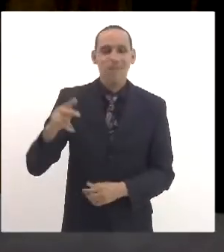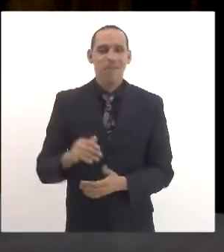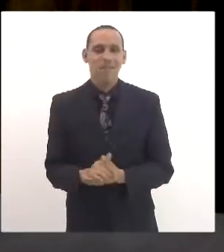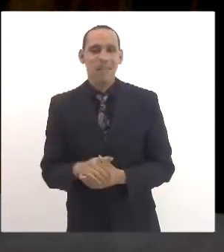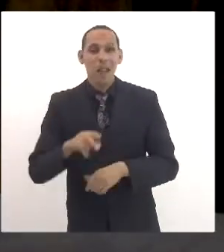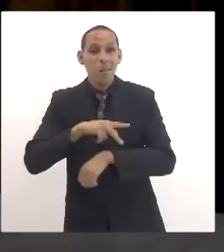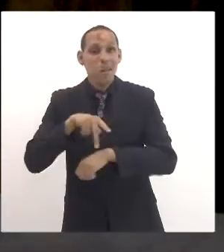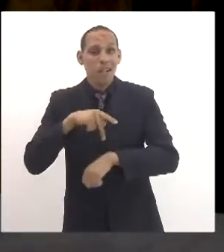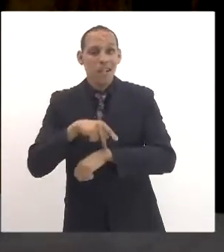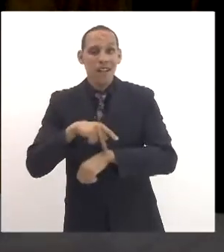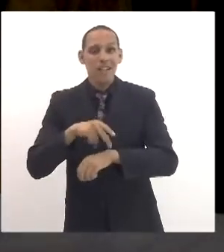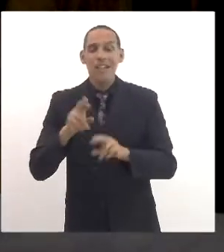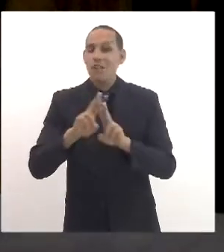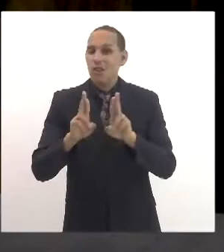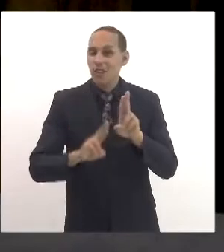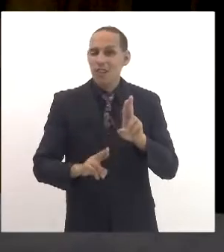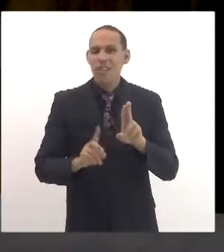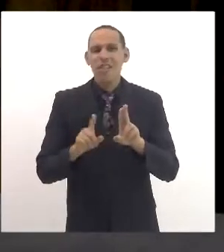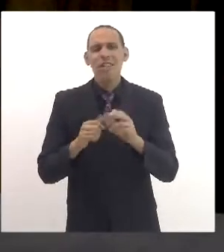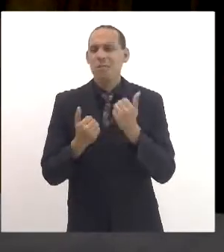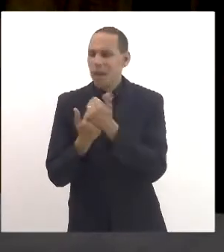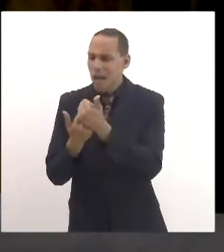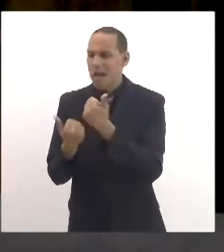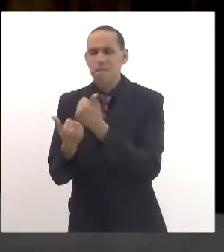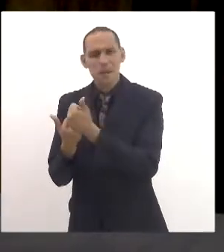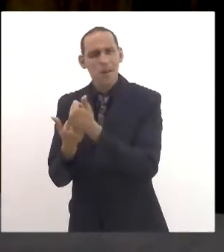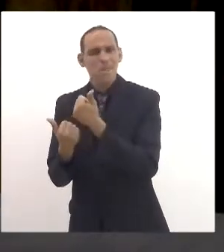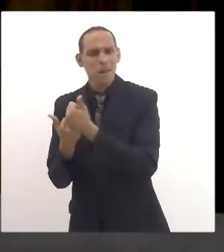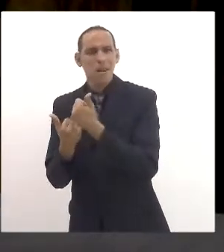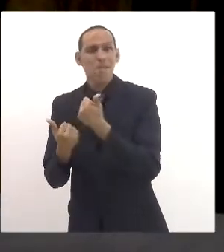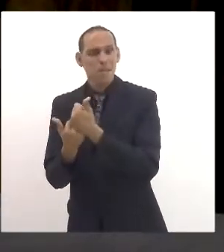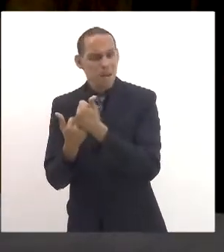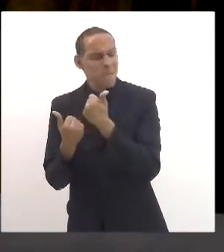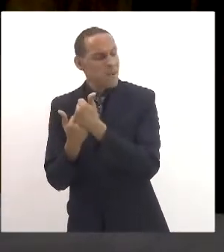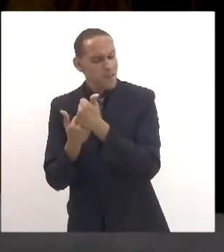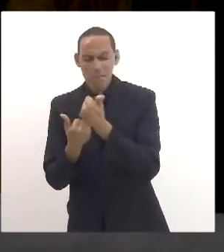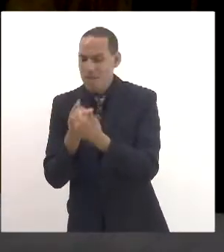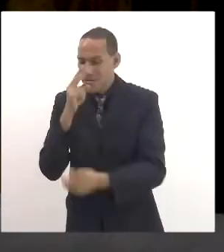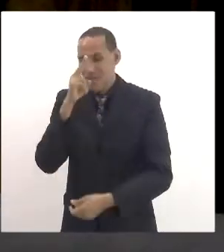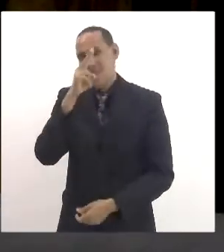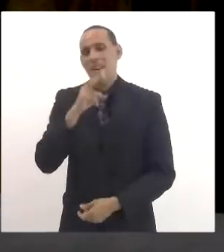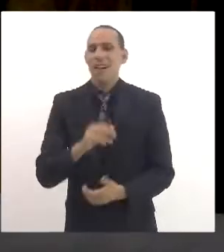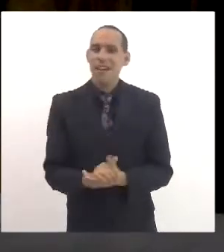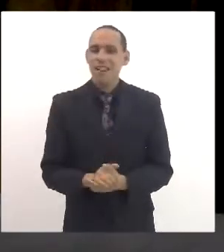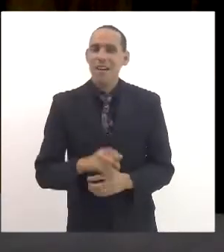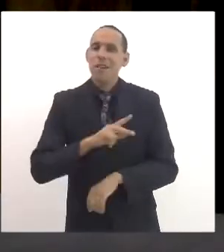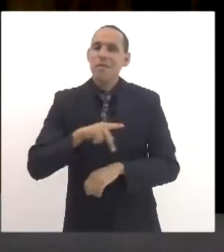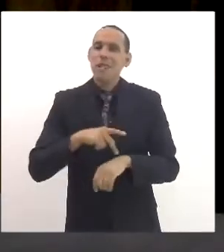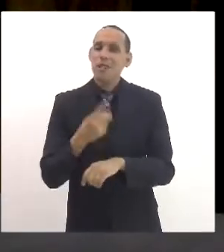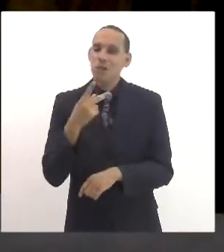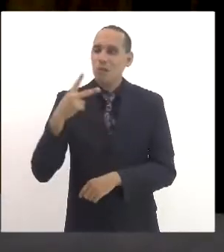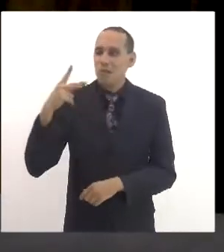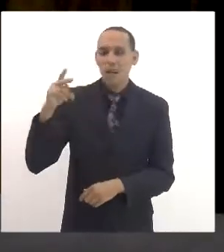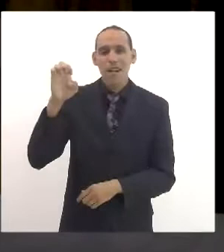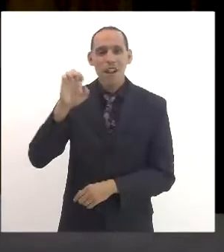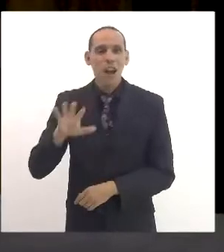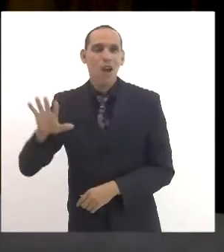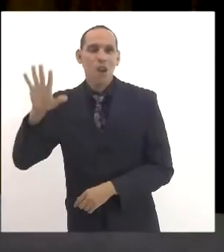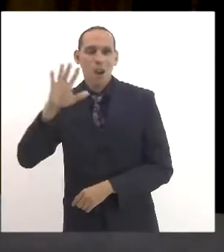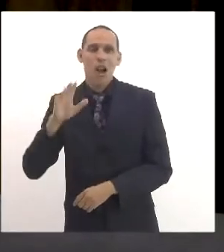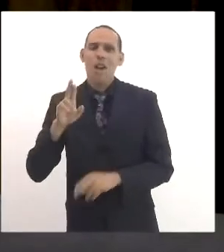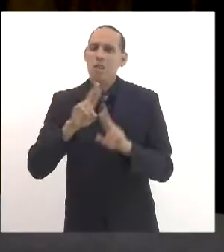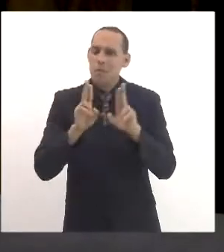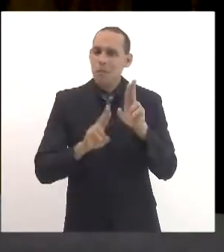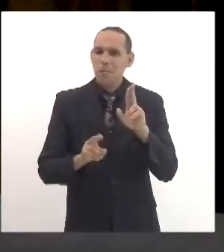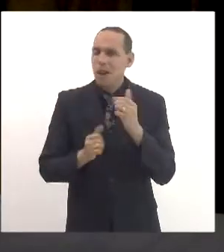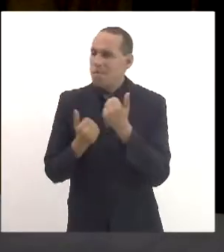país com o qual a UFRJ colabora muito. Um dos países europeus com os quais a UFRJ